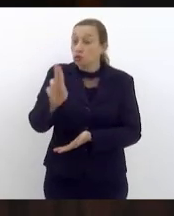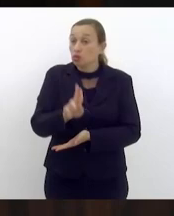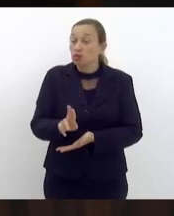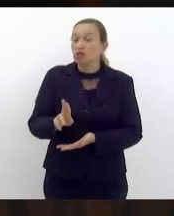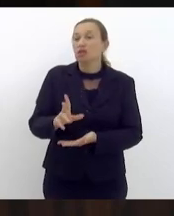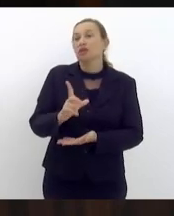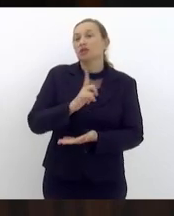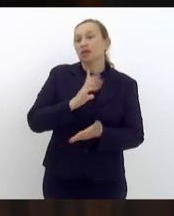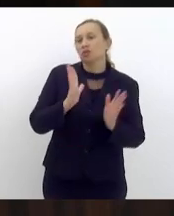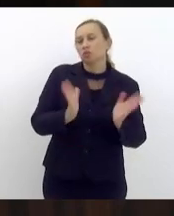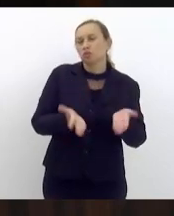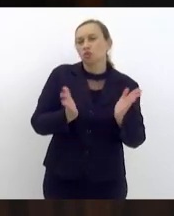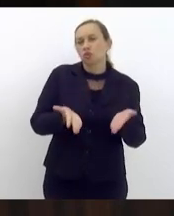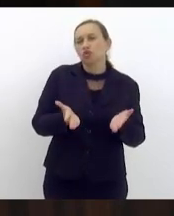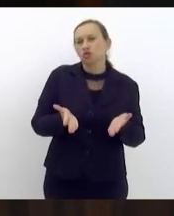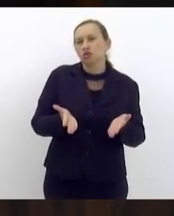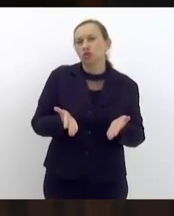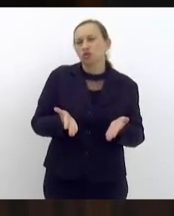nós temos na